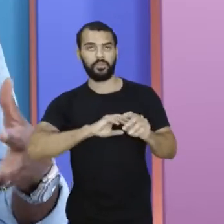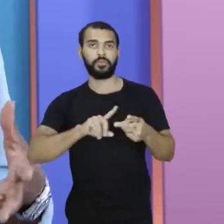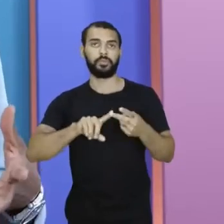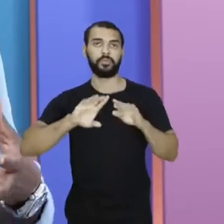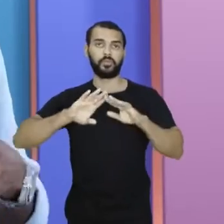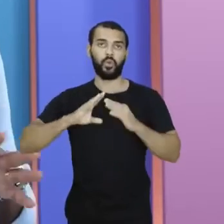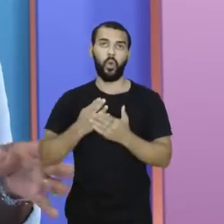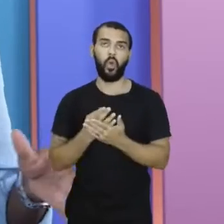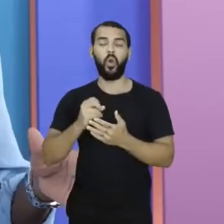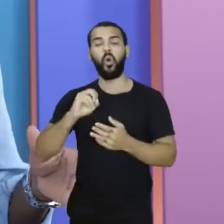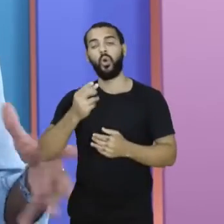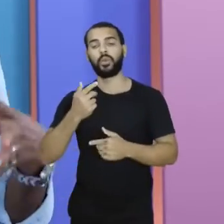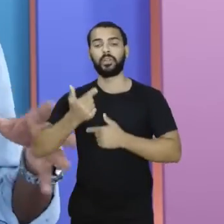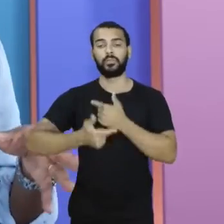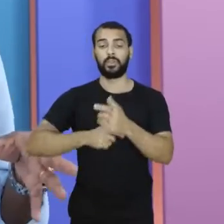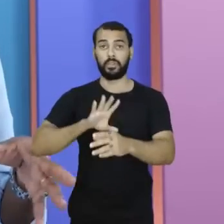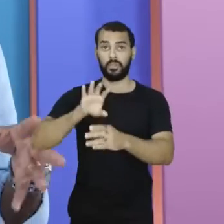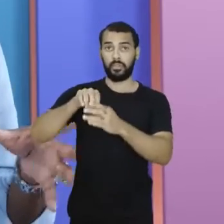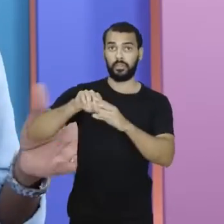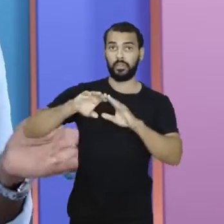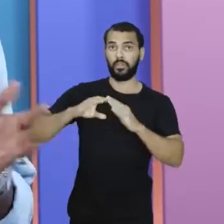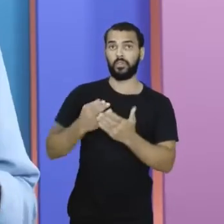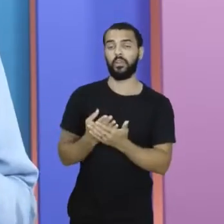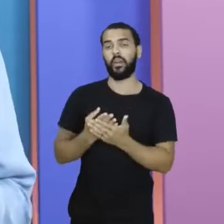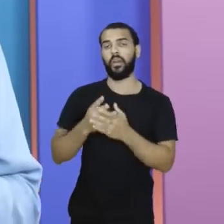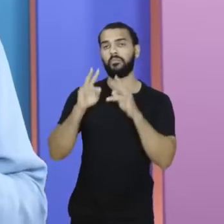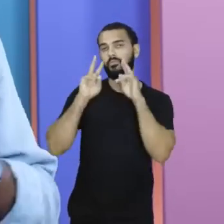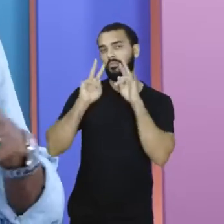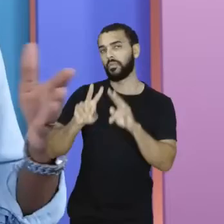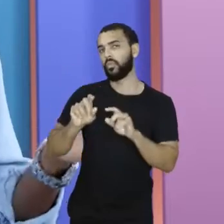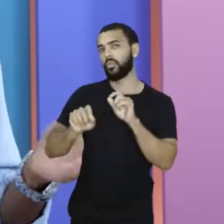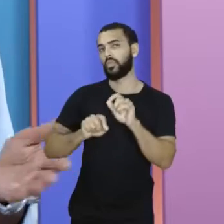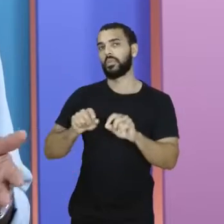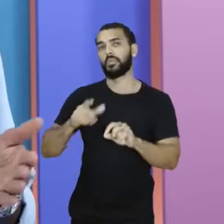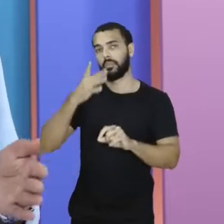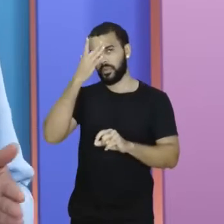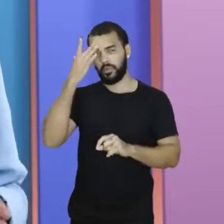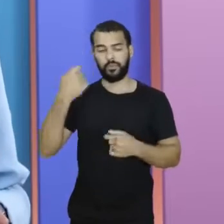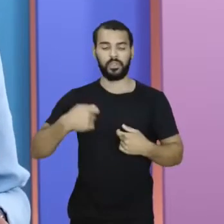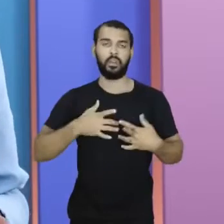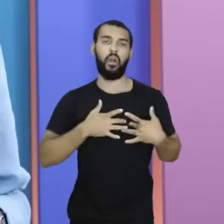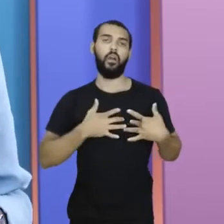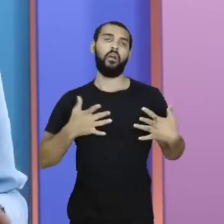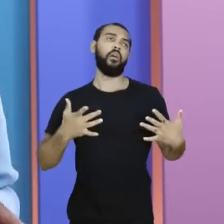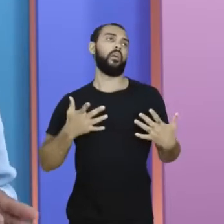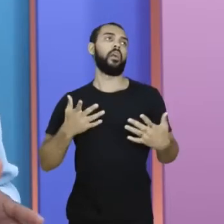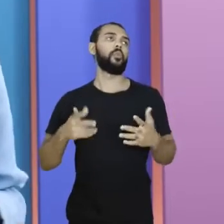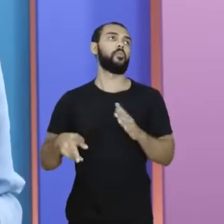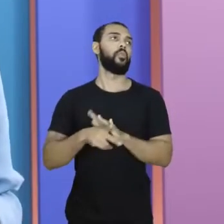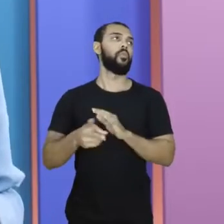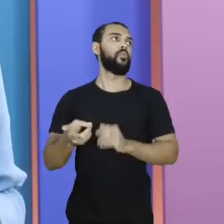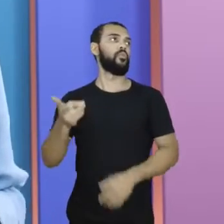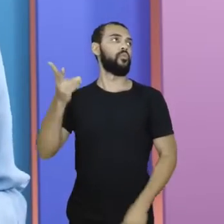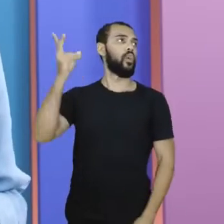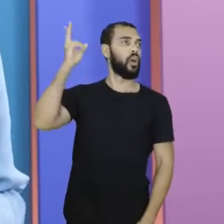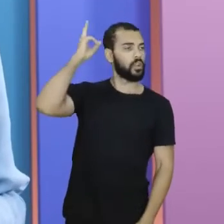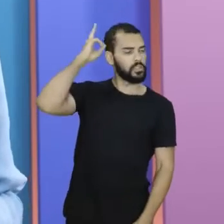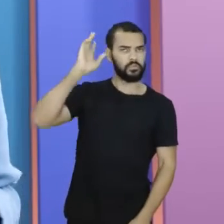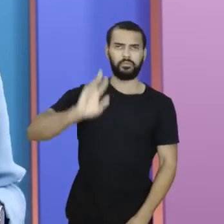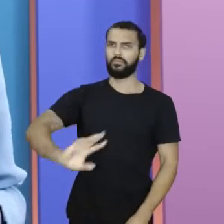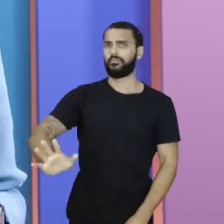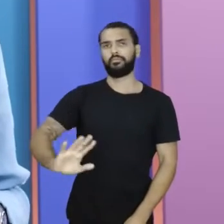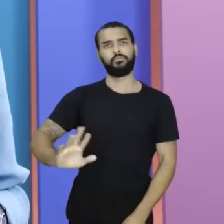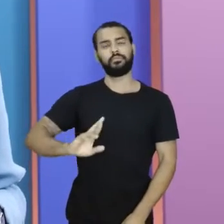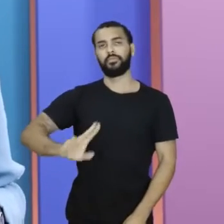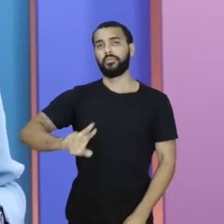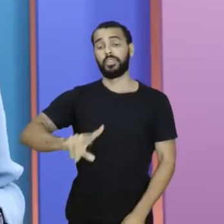trabalham em escola são vistas como pessoas que têm que fazer por vocação. Não, né? Trabalhar numa escola é trabalho,